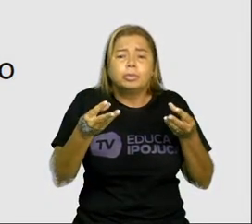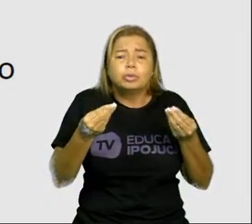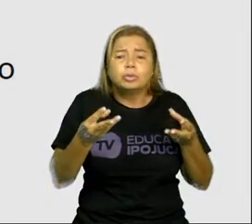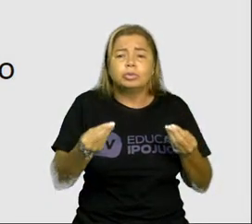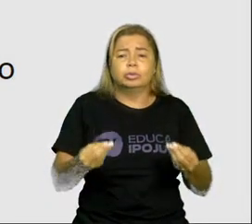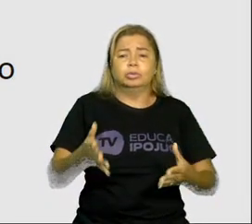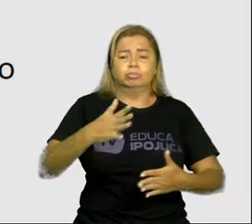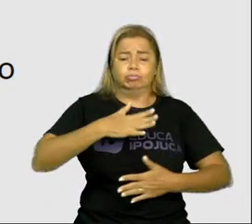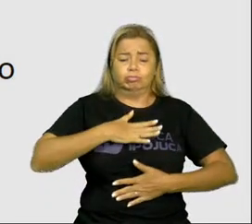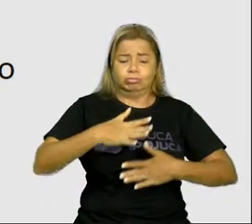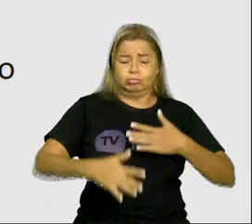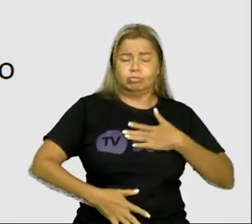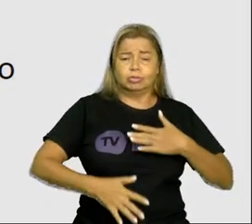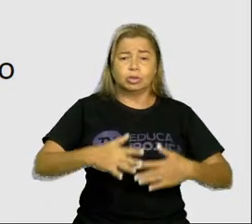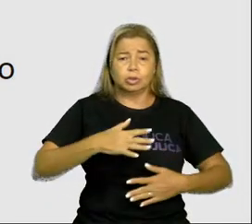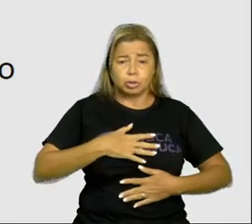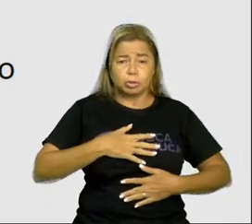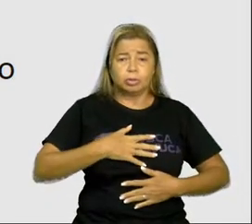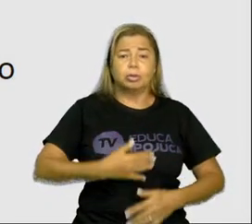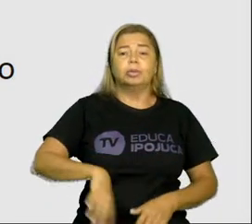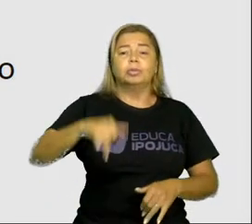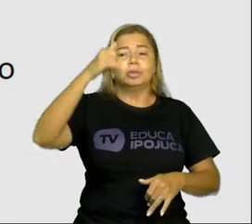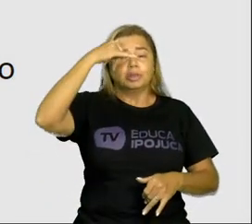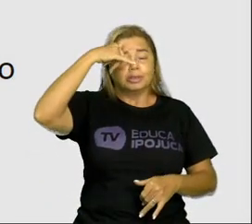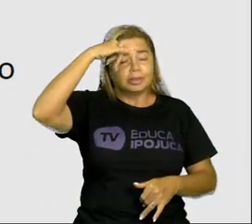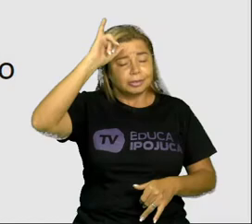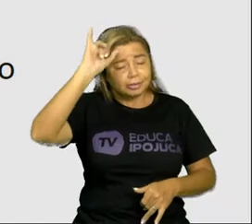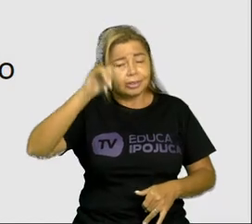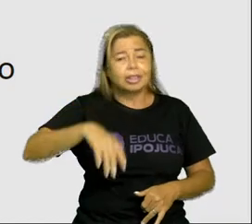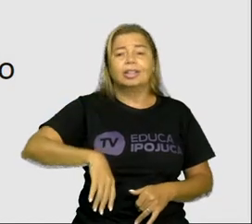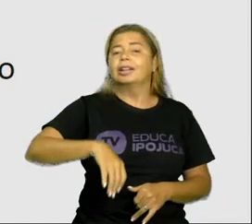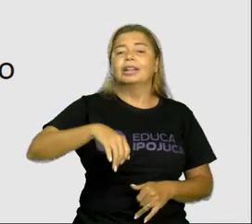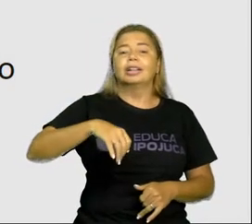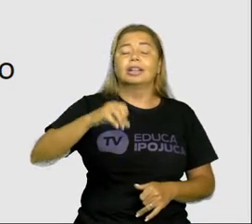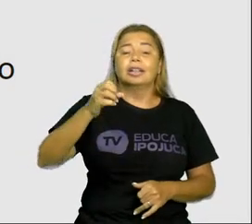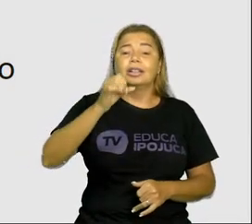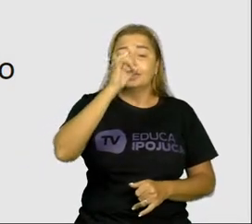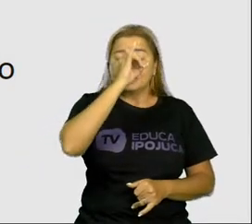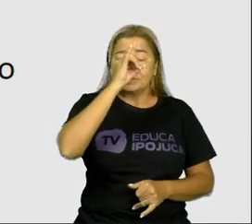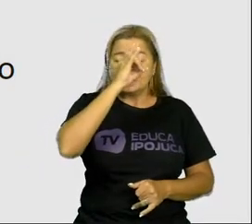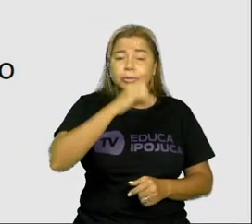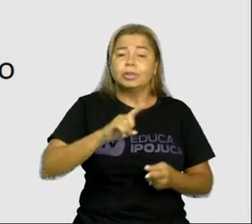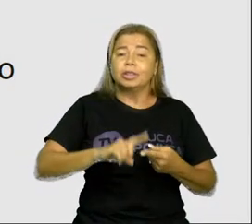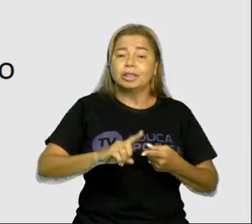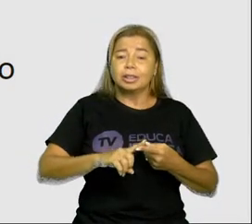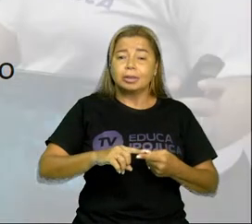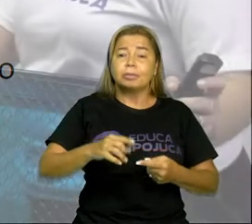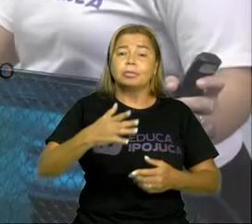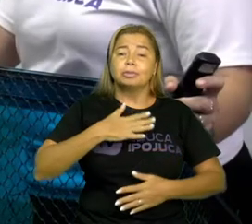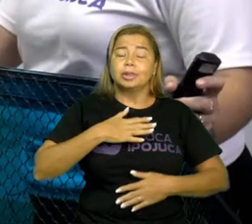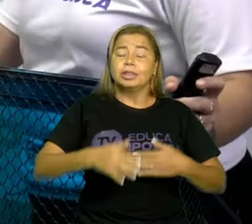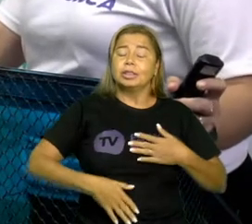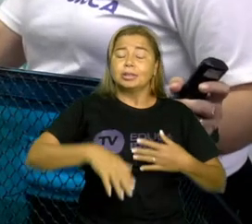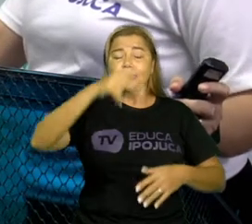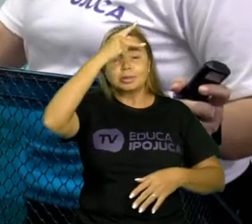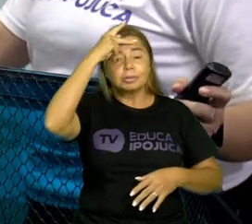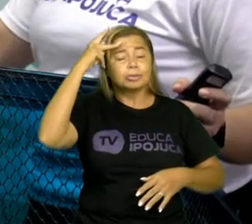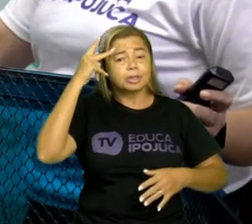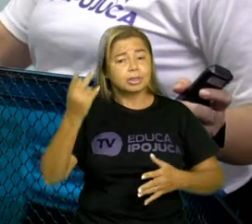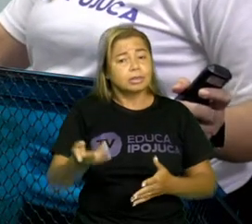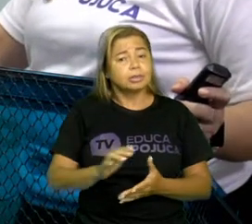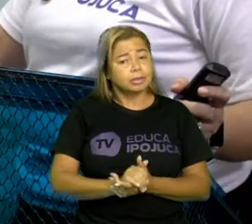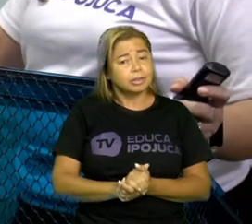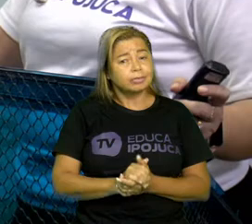animais e do nosso próprio organismo também. Então, olha, eu já coloquei aí pra gente as características de